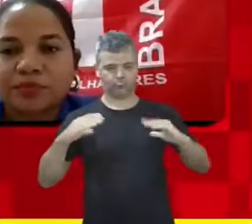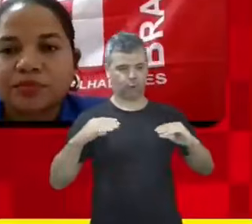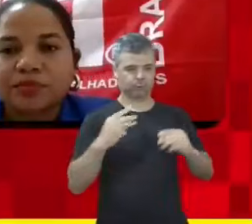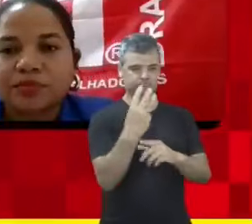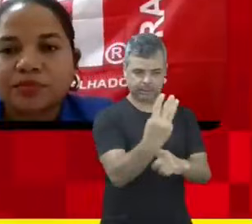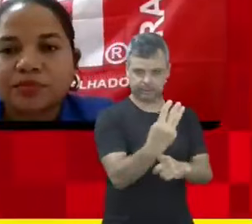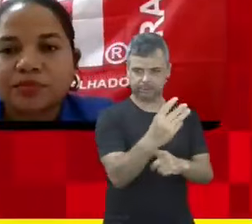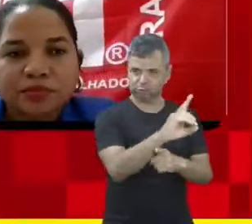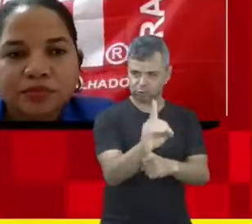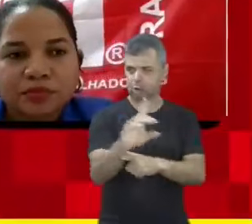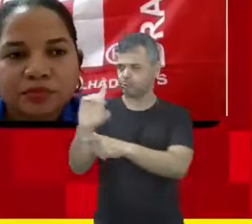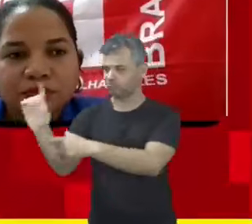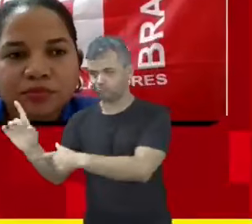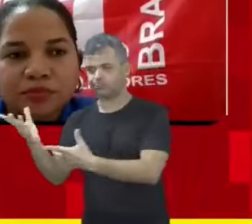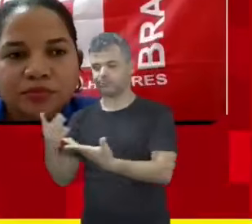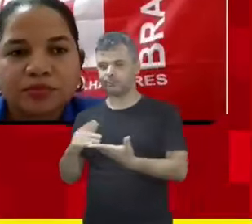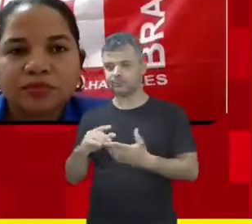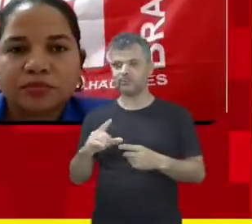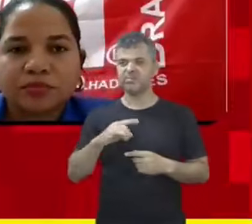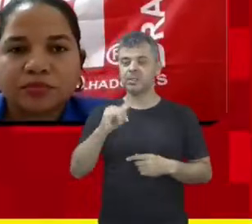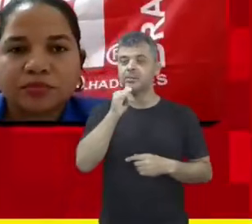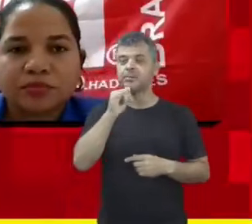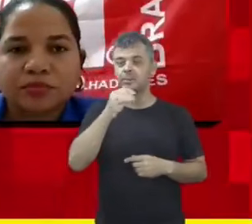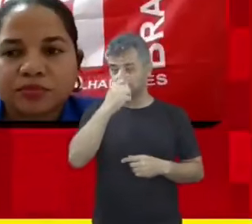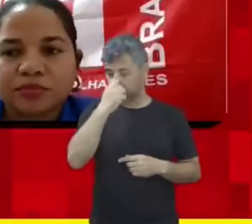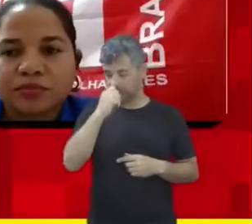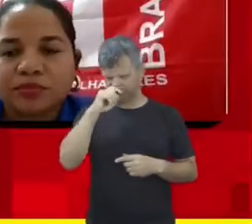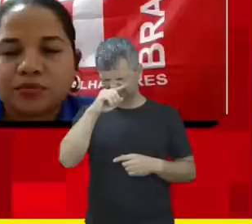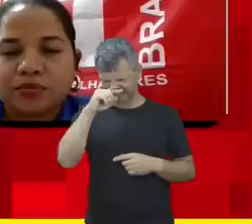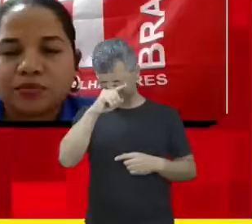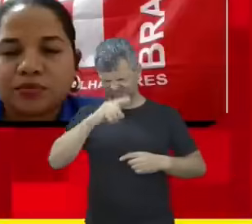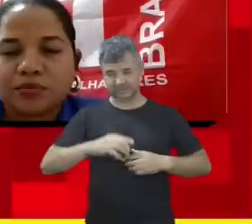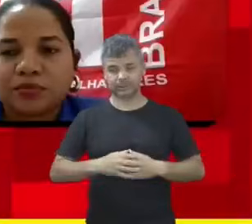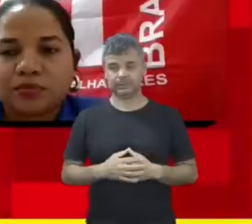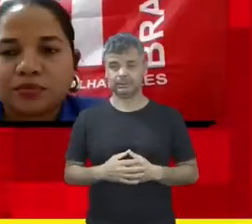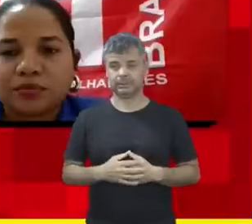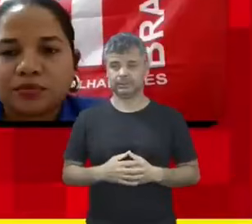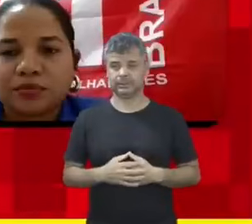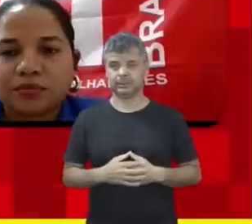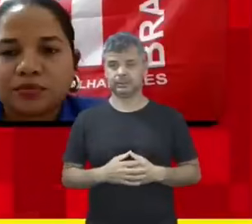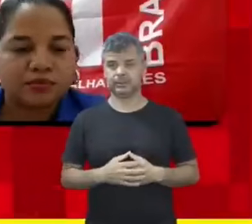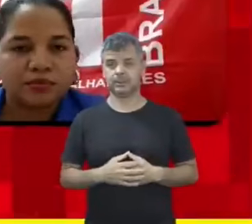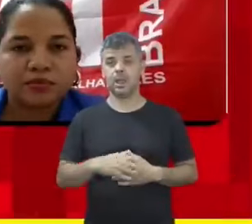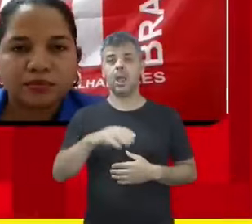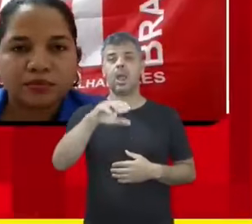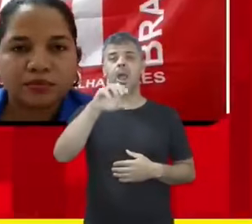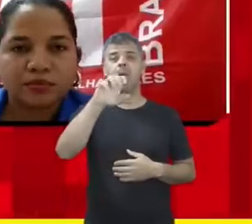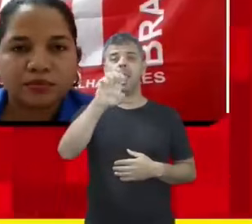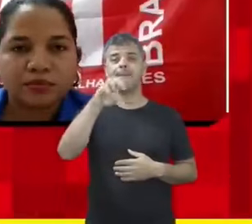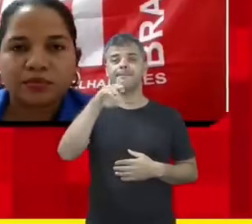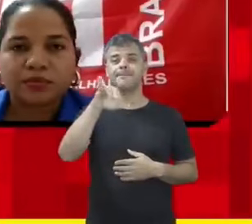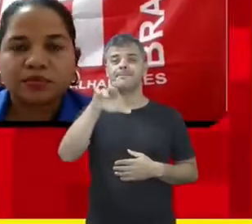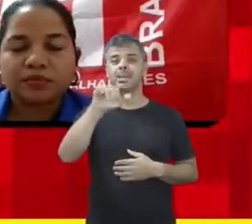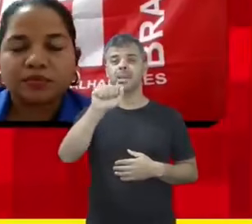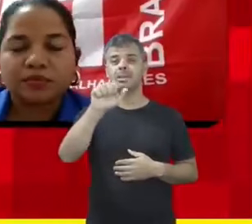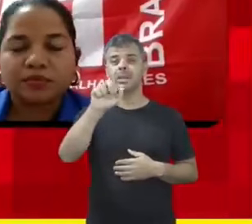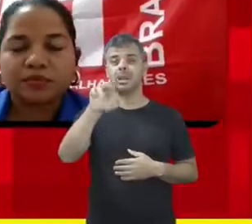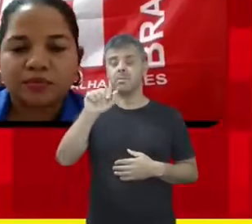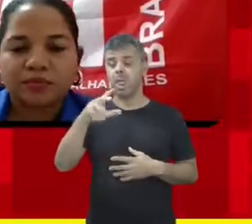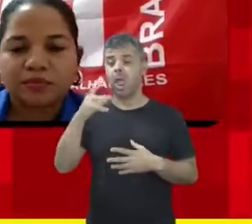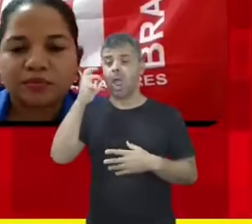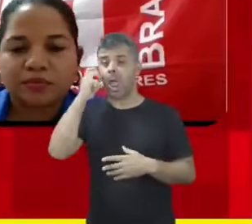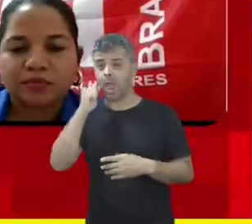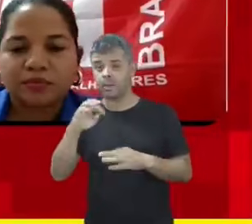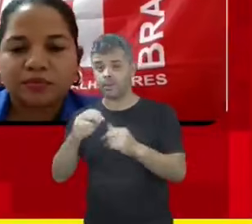os 3. Tem um outro exemplo aqui que é muito bom também, o próximo, produção. Os Emirados Árabes Unidos já adotaram uma